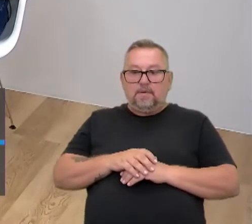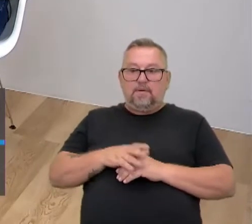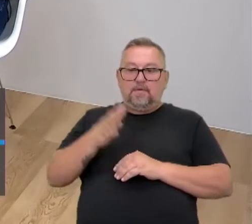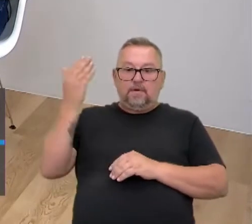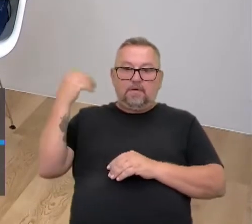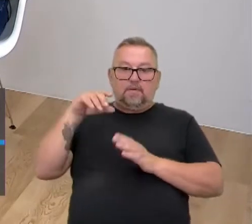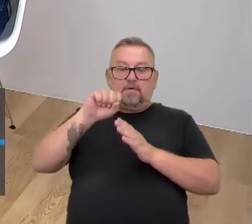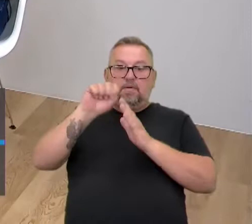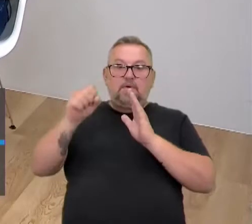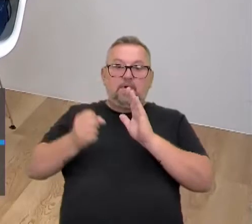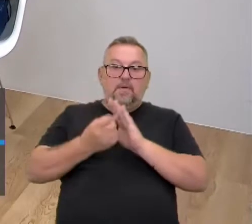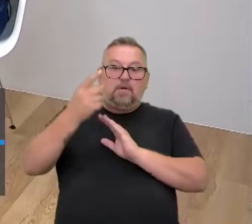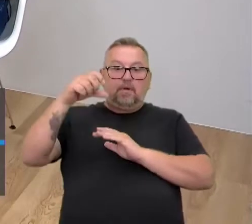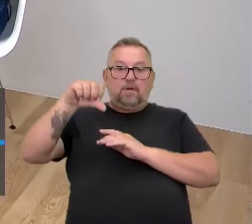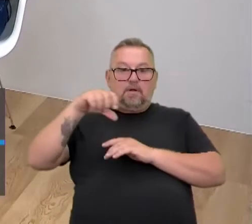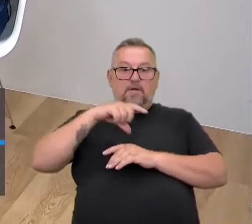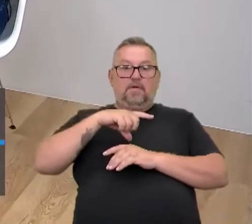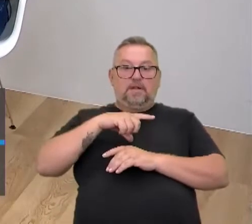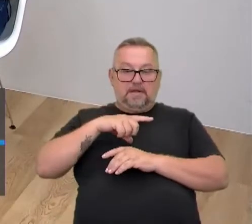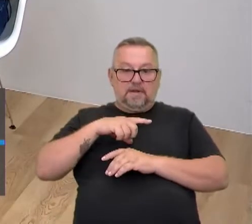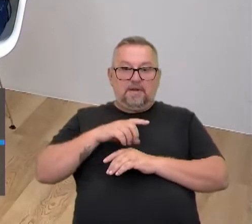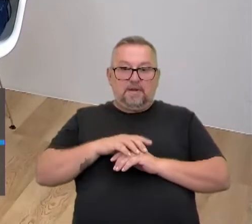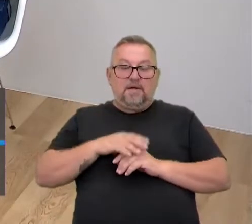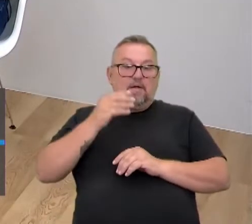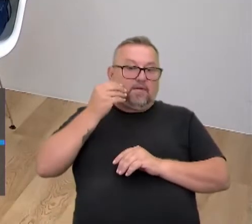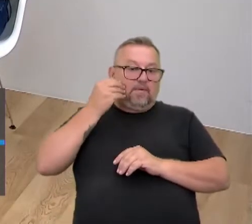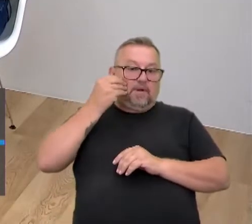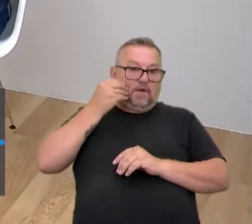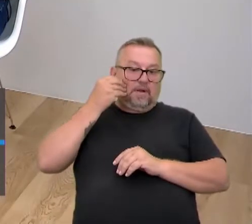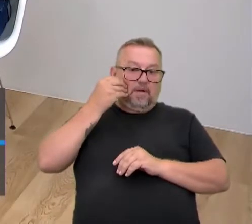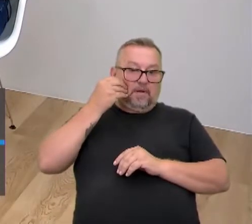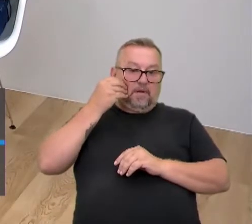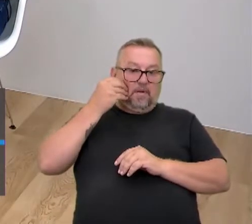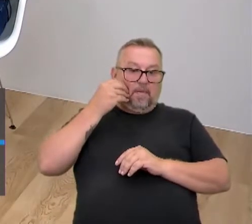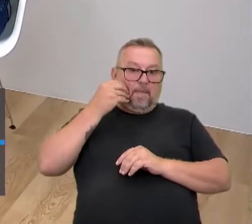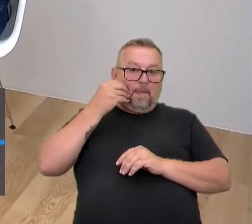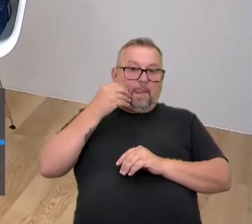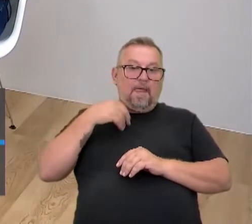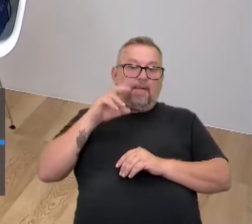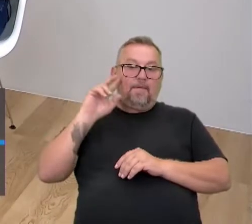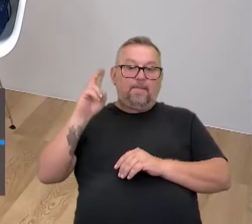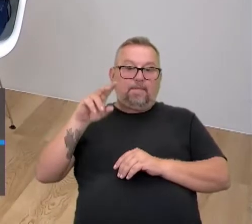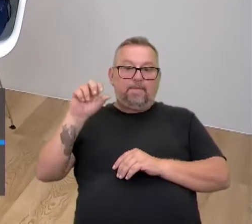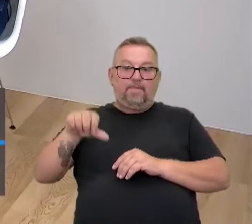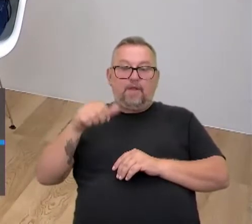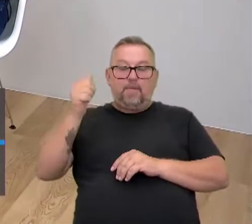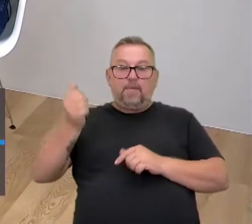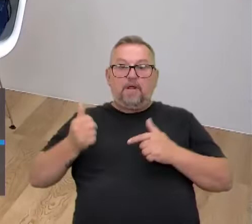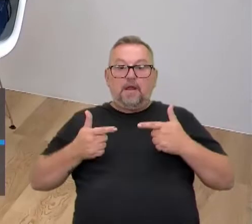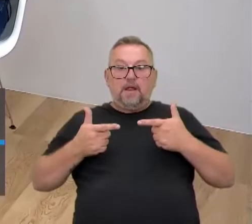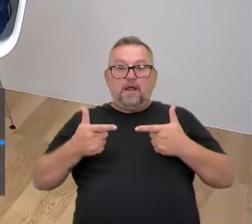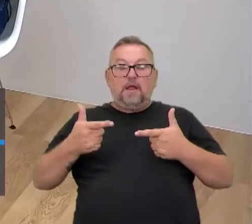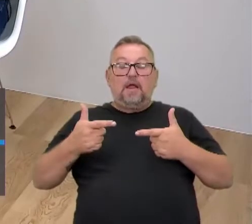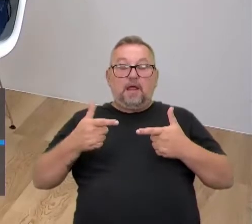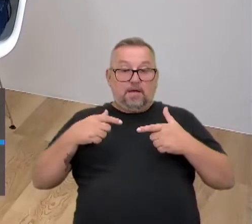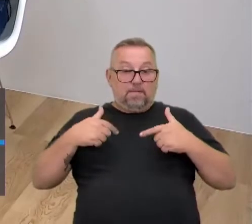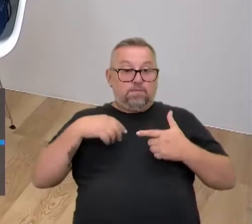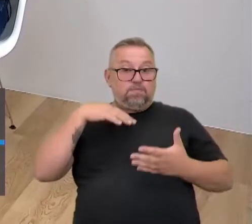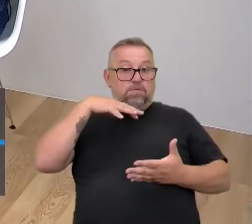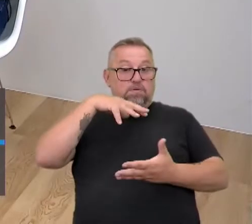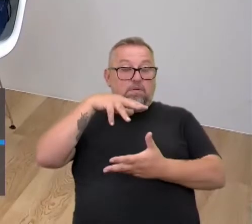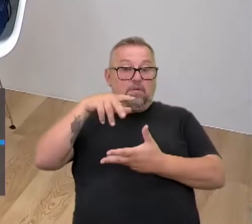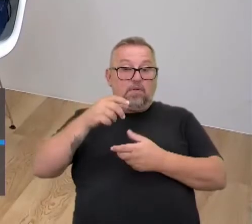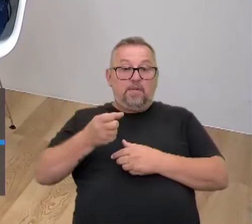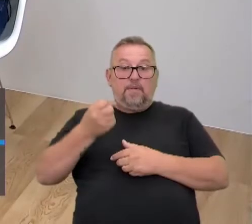século XIX, a gente já tem as primeiras experiências nisso. Vale lembrar que na Primeira Guerra Mundial, por exemplo, uma